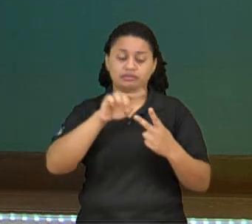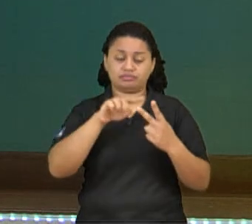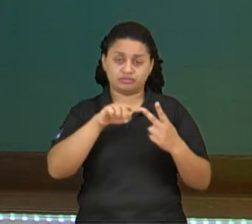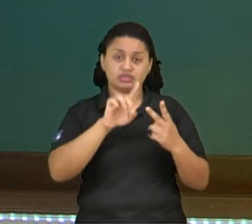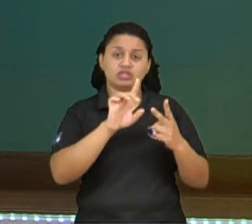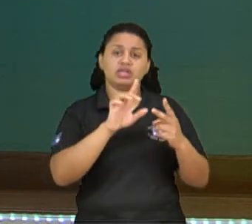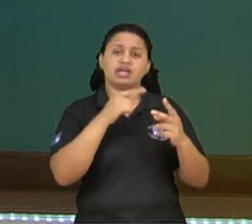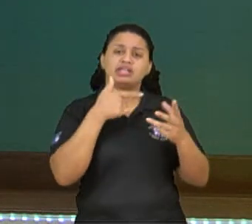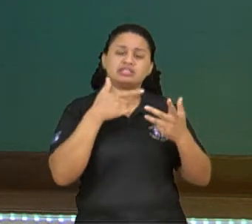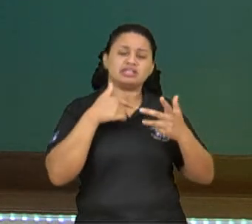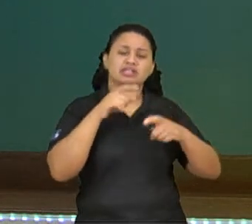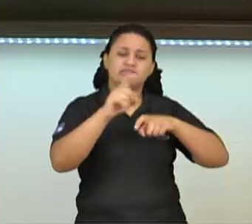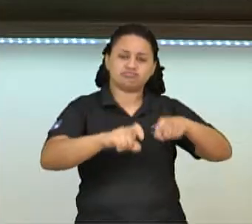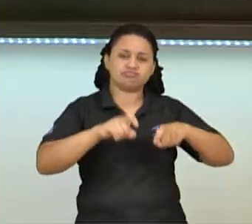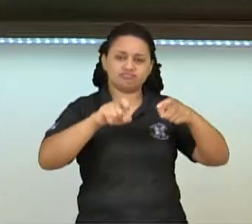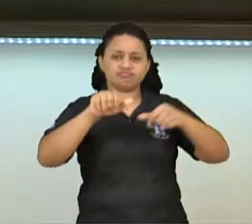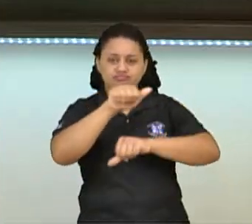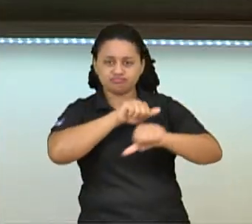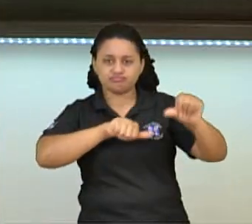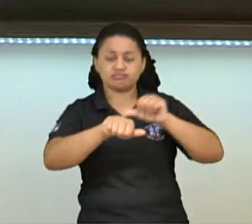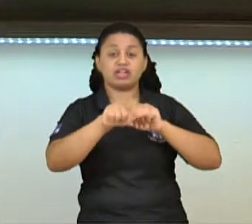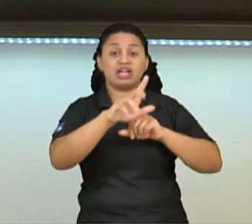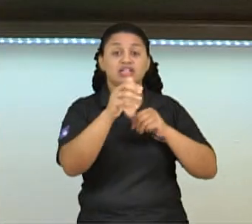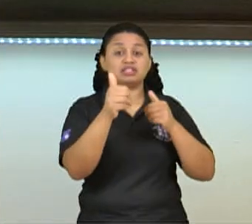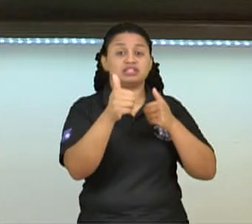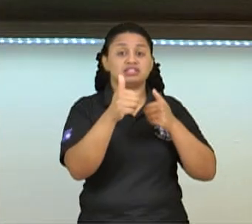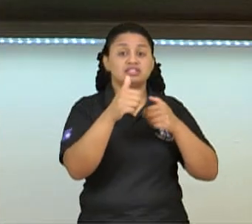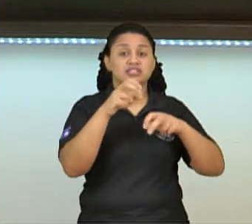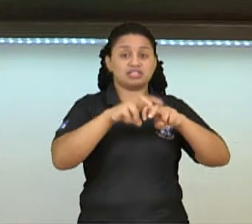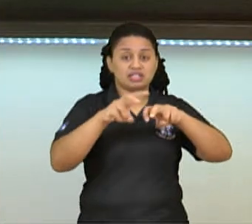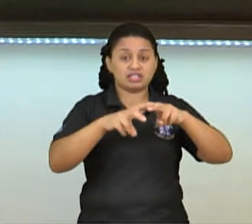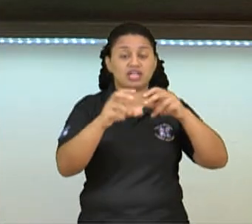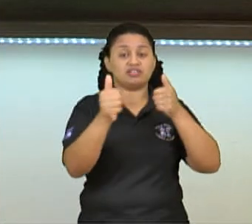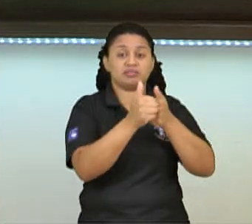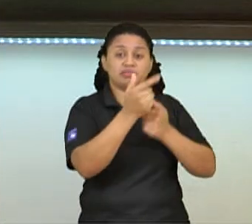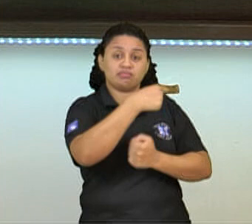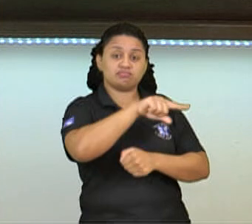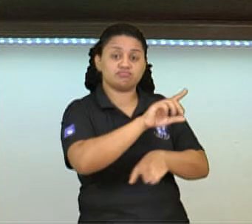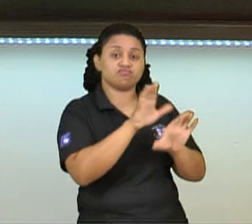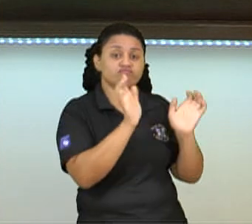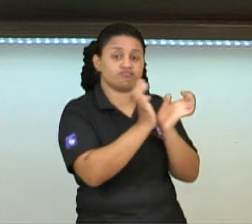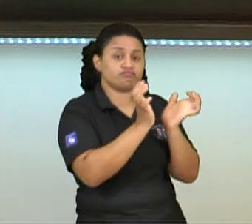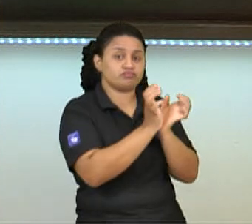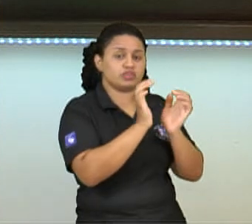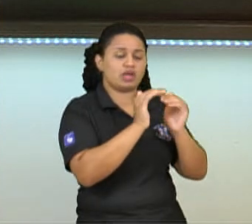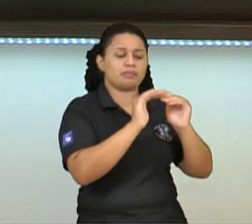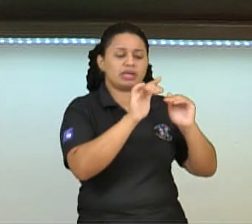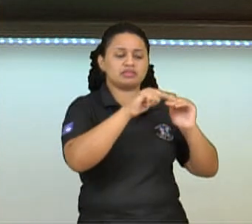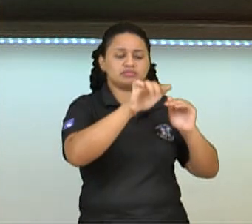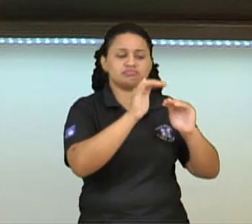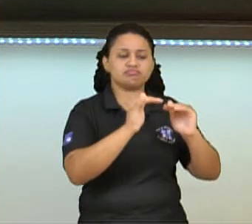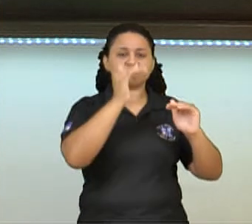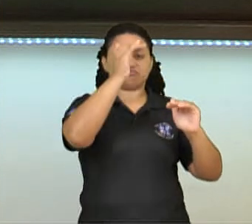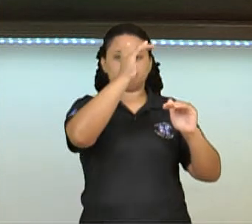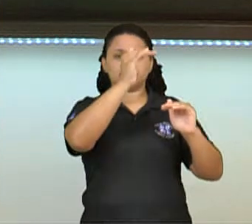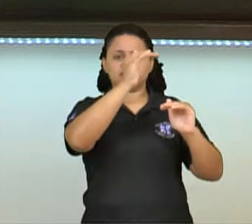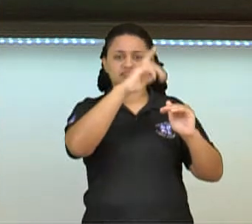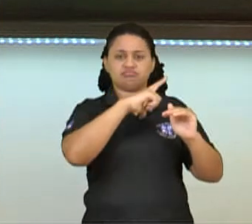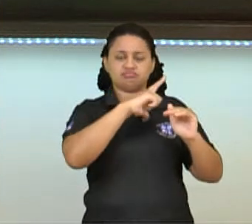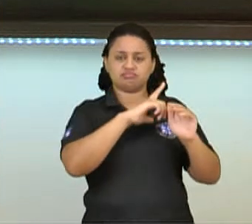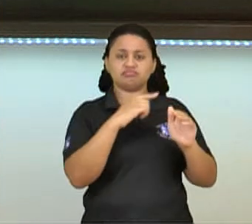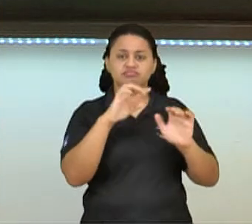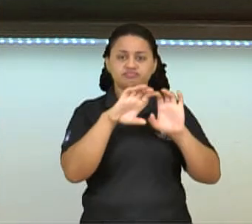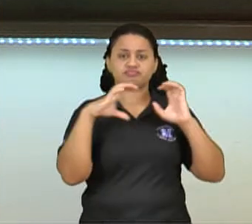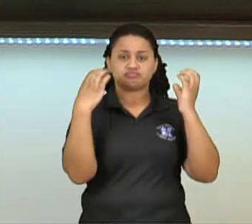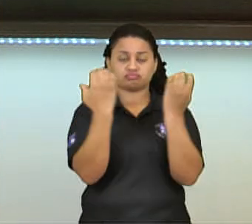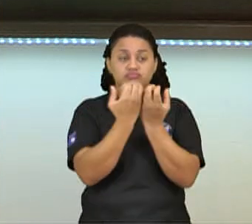reforma agrária, sentavam-se próximos aos jacobinos, numa parte mais alta da convenção.